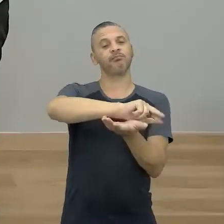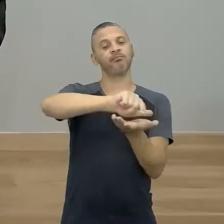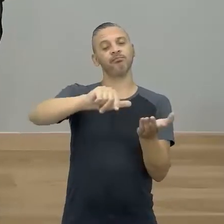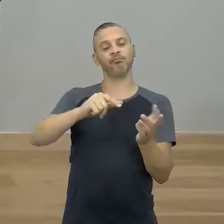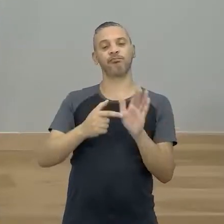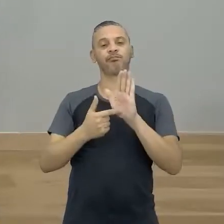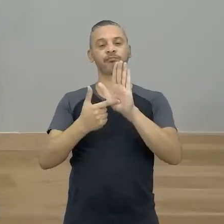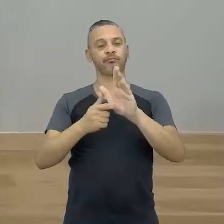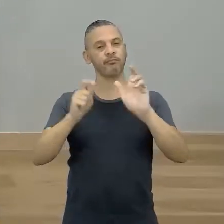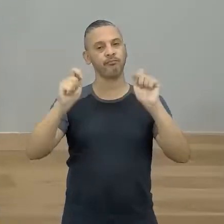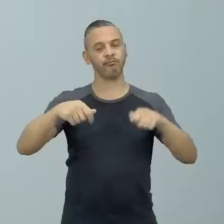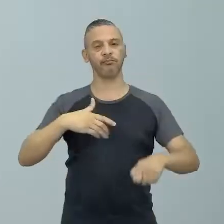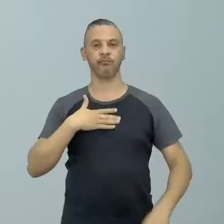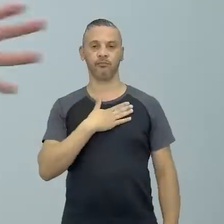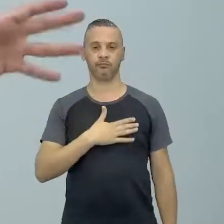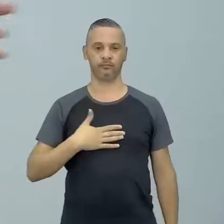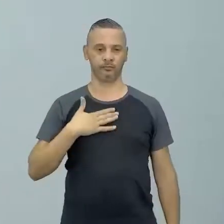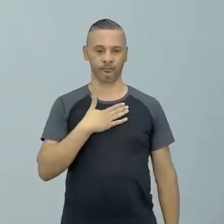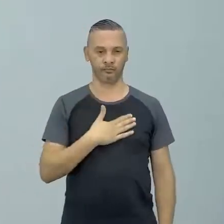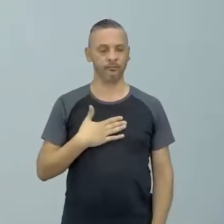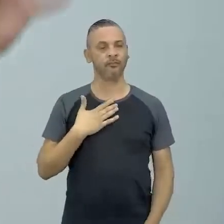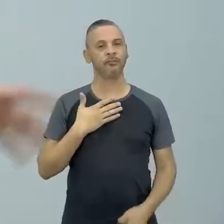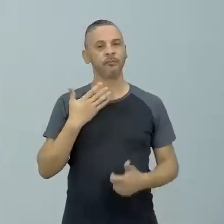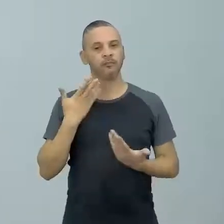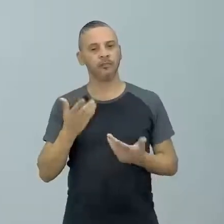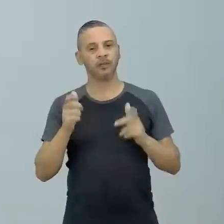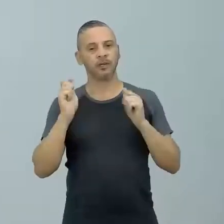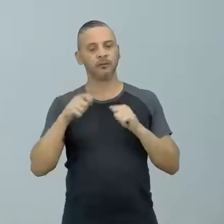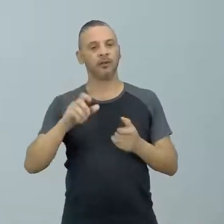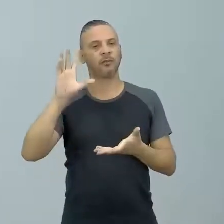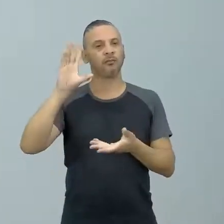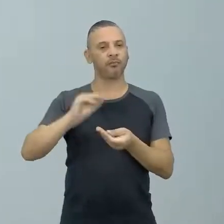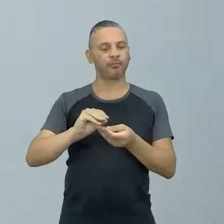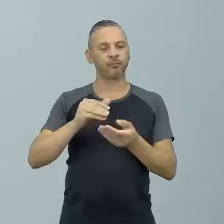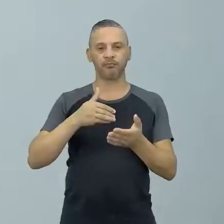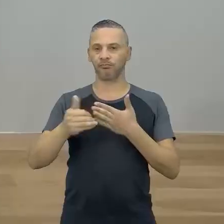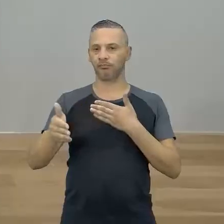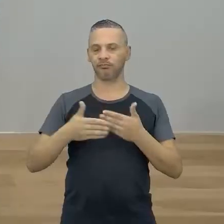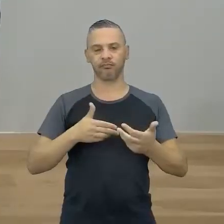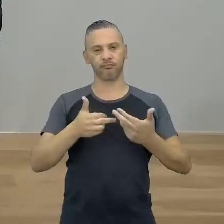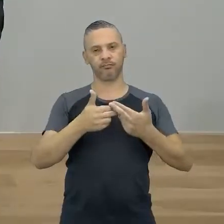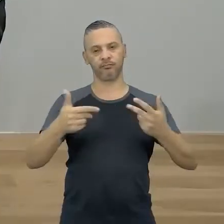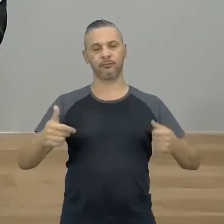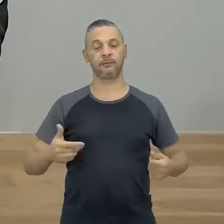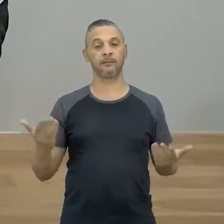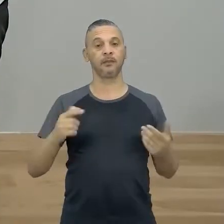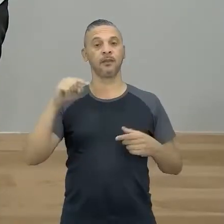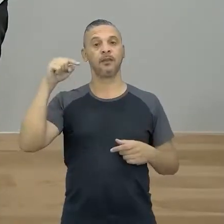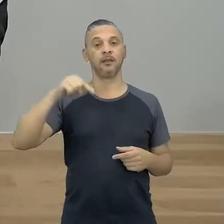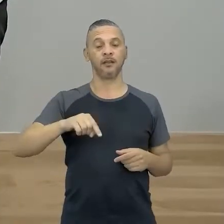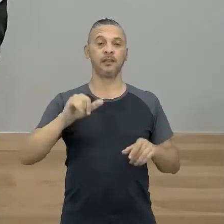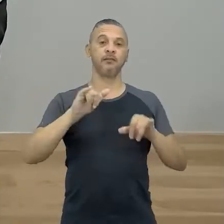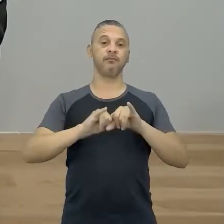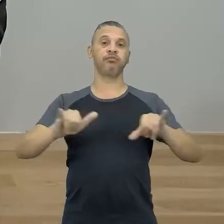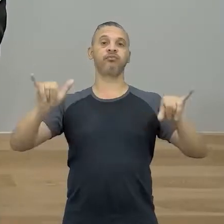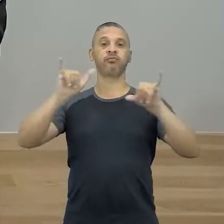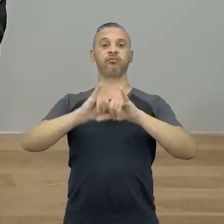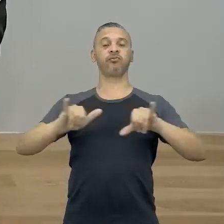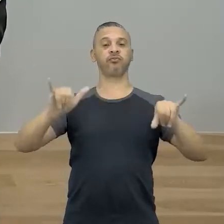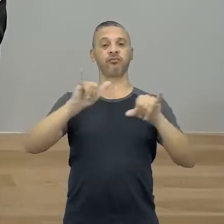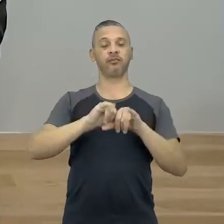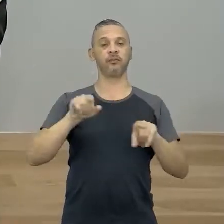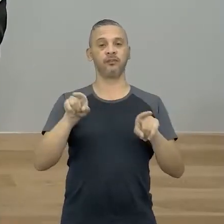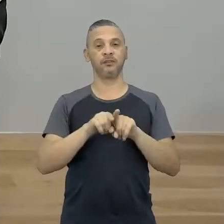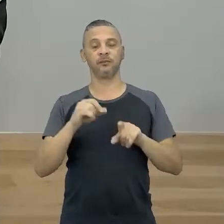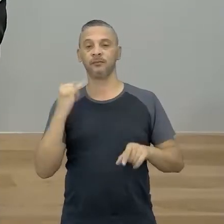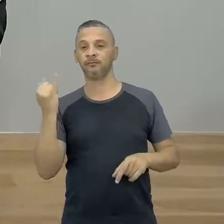muitas possibilidades. O bom dessa palavra mostra é que ela pode significar qualquer coisa. Pode mostrar tudo, mas hoje a mostra é de propagandas e releituras